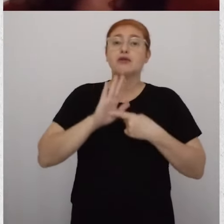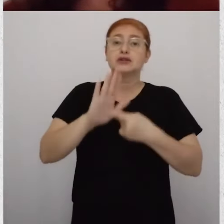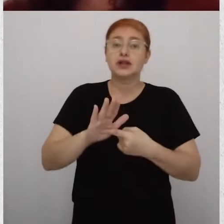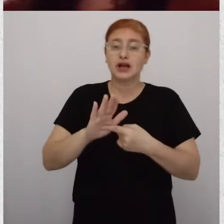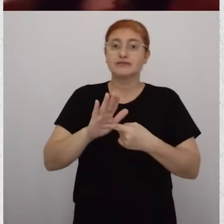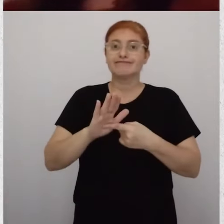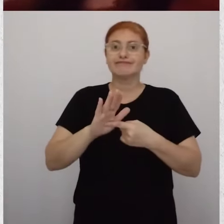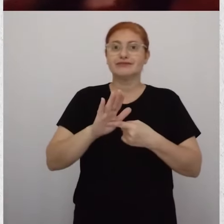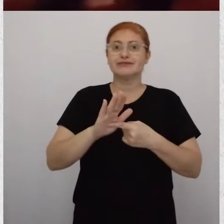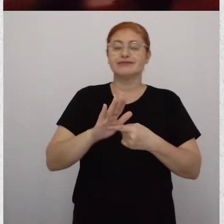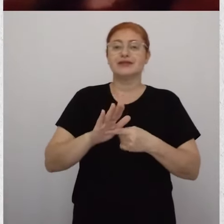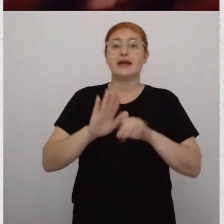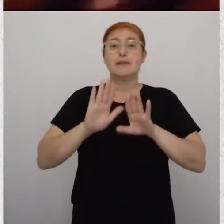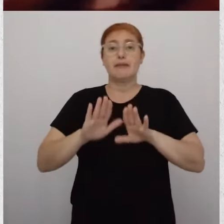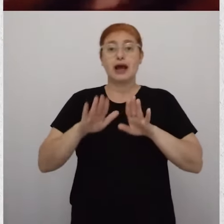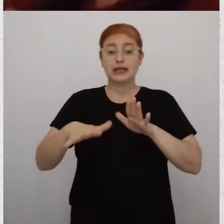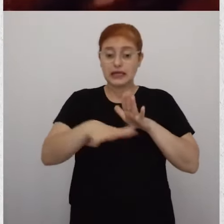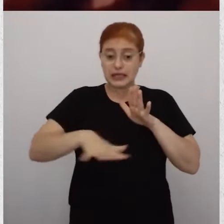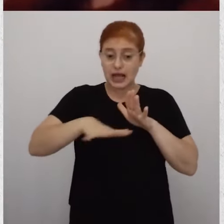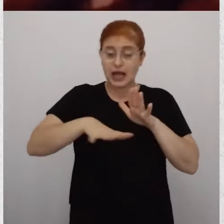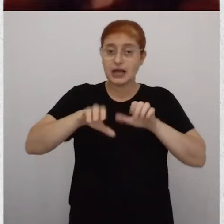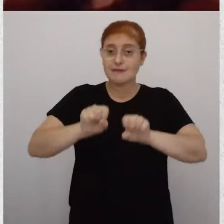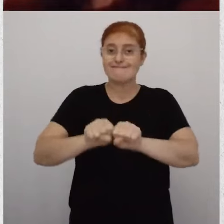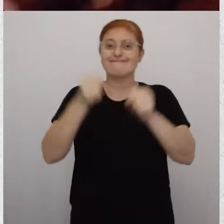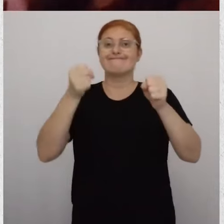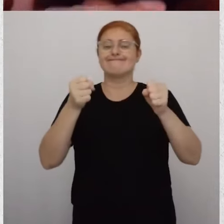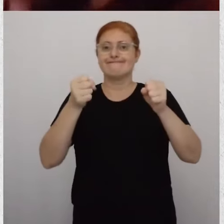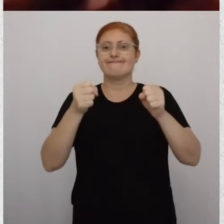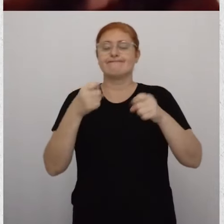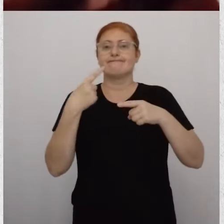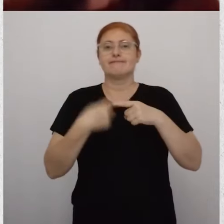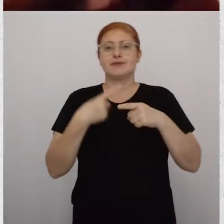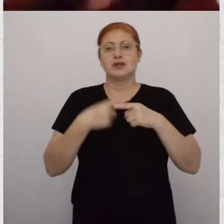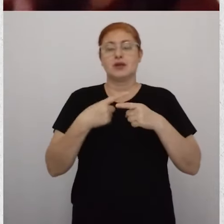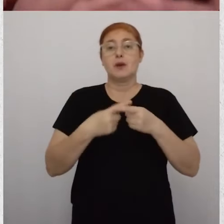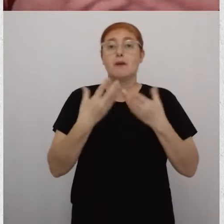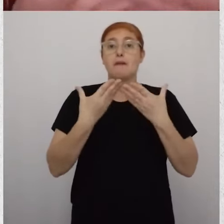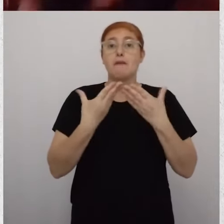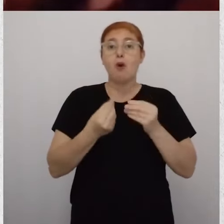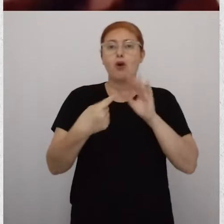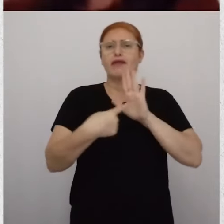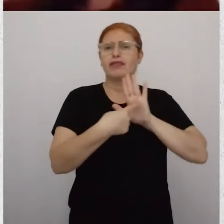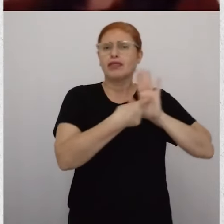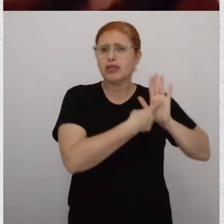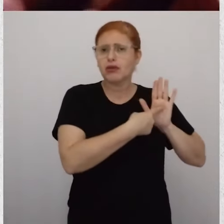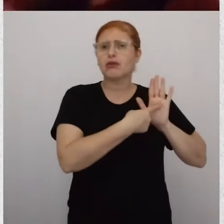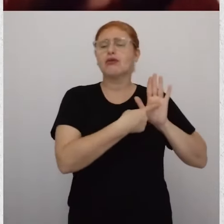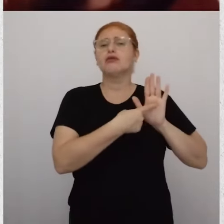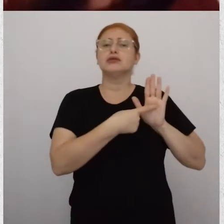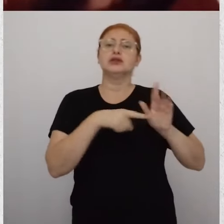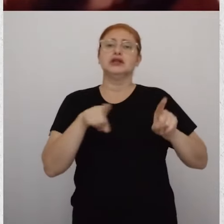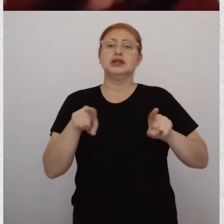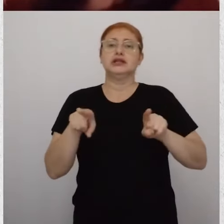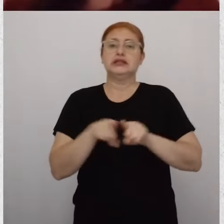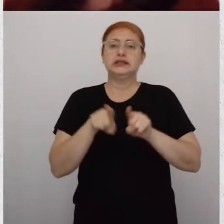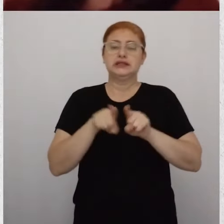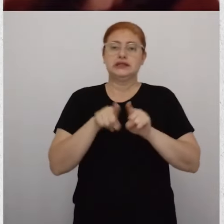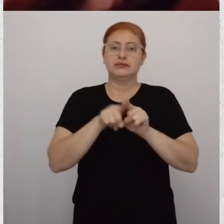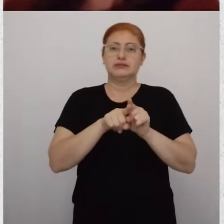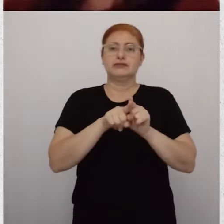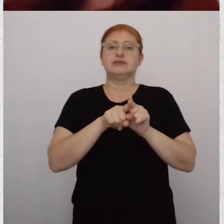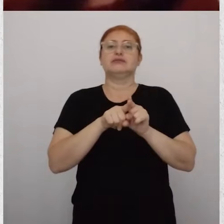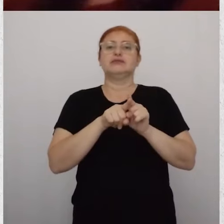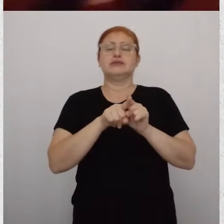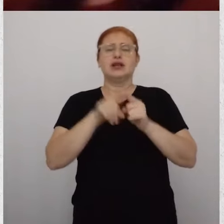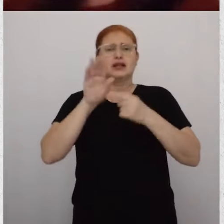se fragmente? Né? Porque ao mesmo tempo que muitas dessas denúncias e dessas discussões estavam sendo